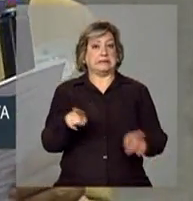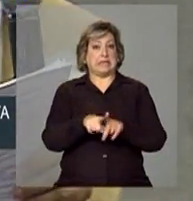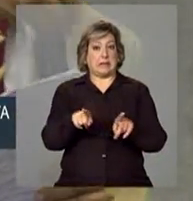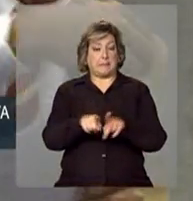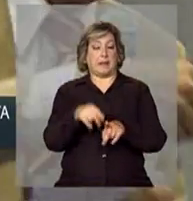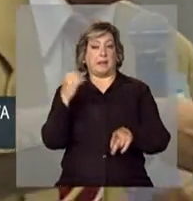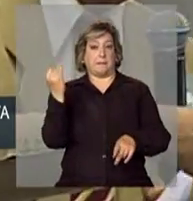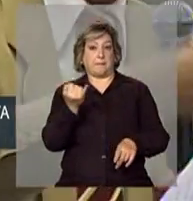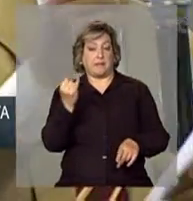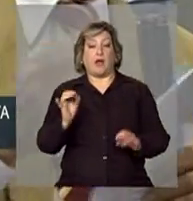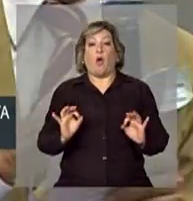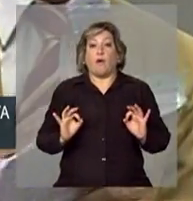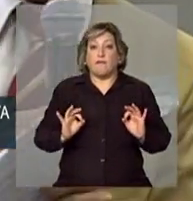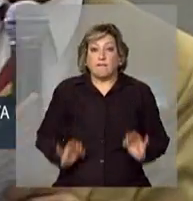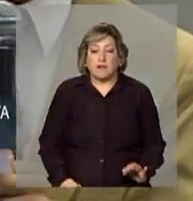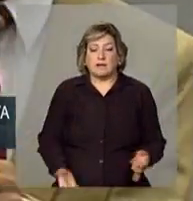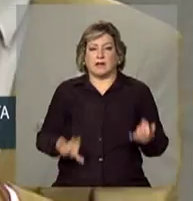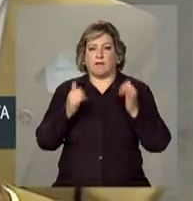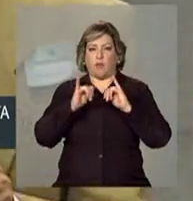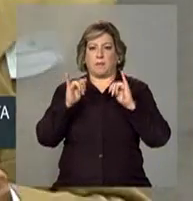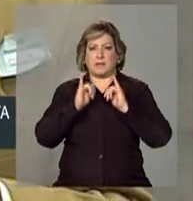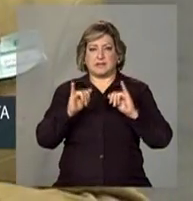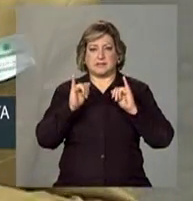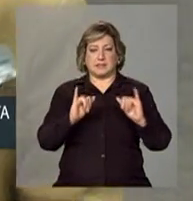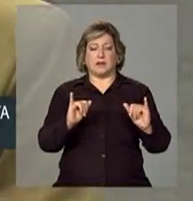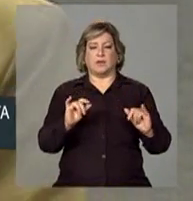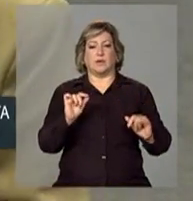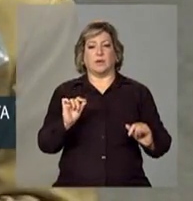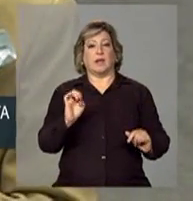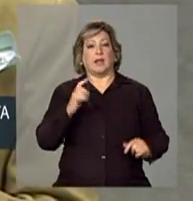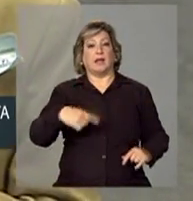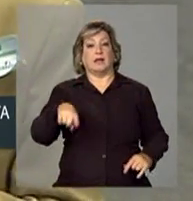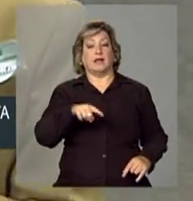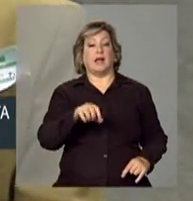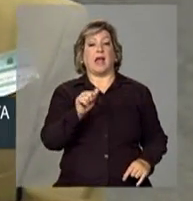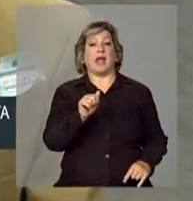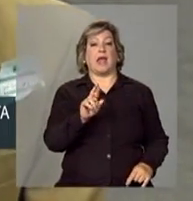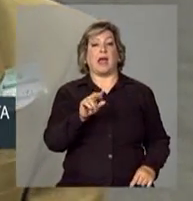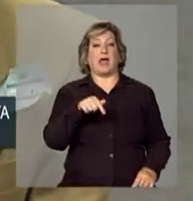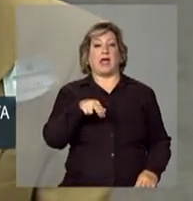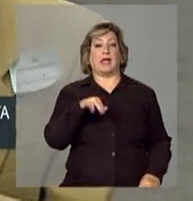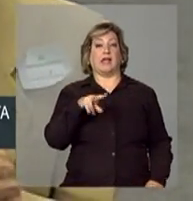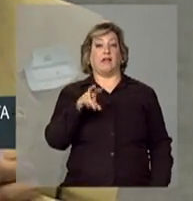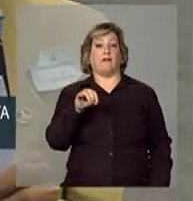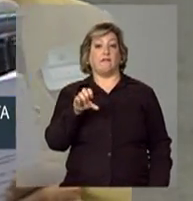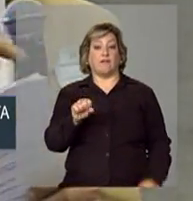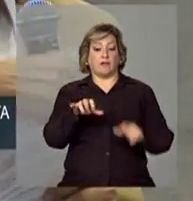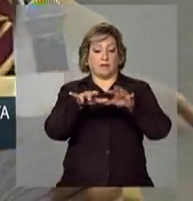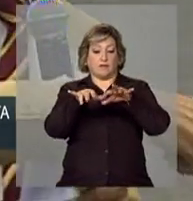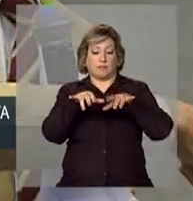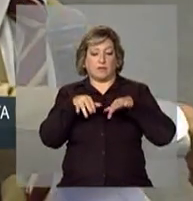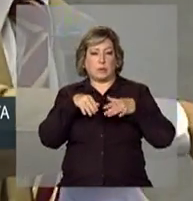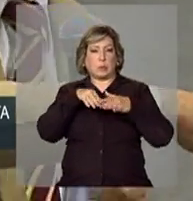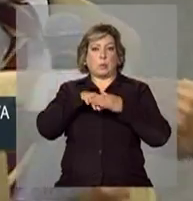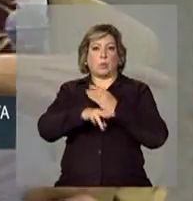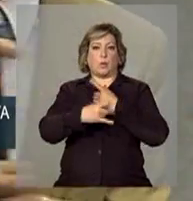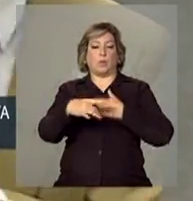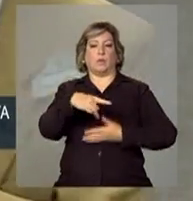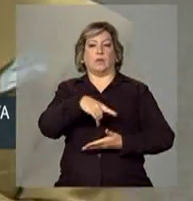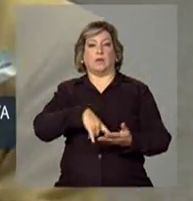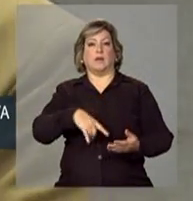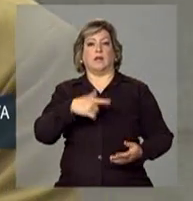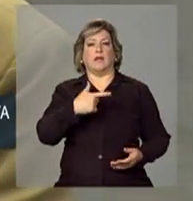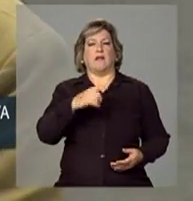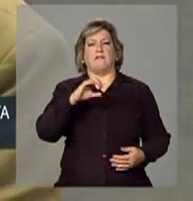e confirmação de informações, que são os arquivos, sobretudo os arquivos, das